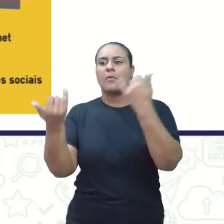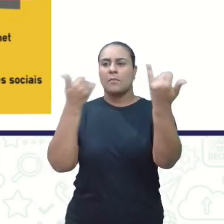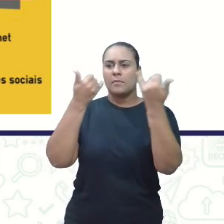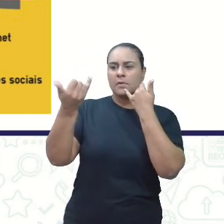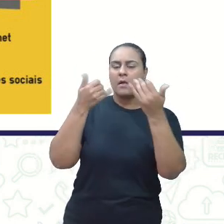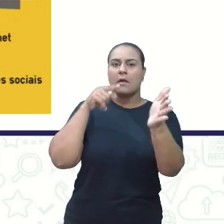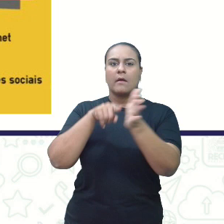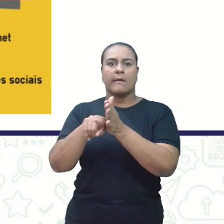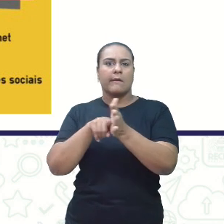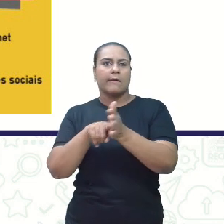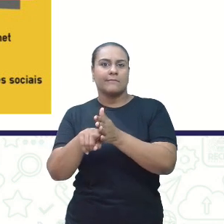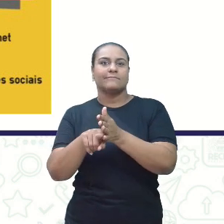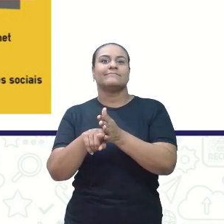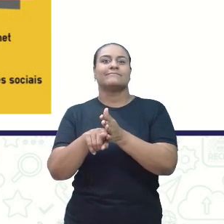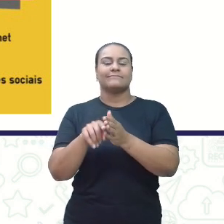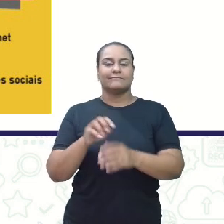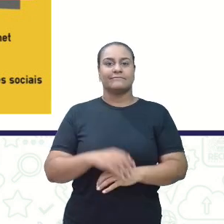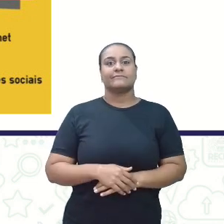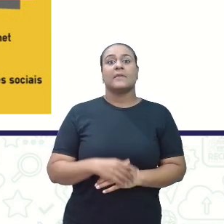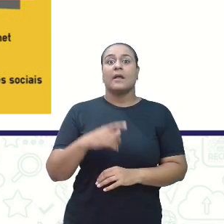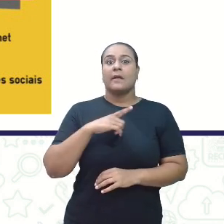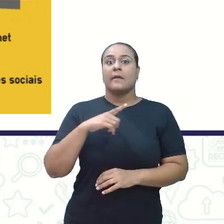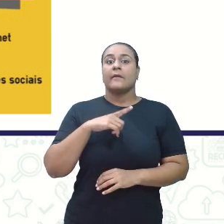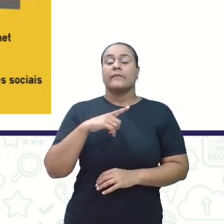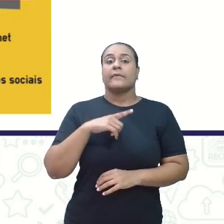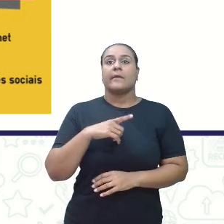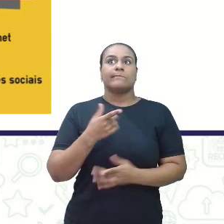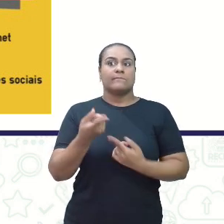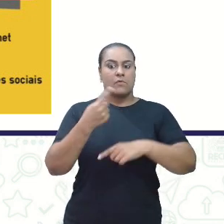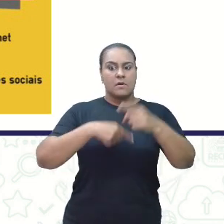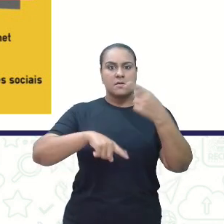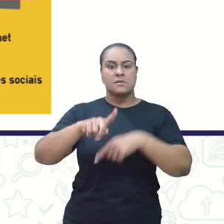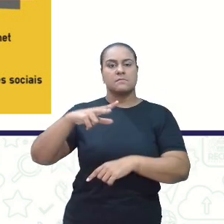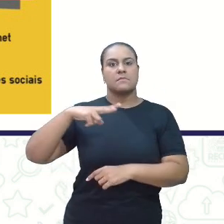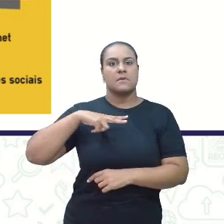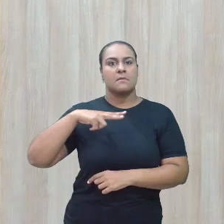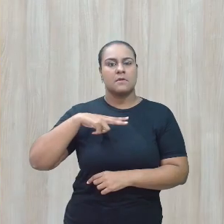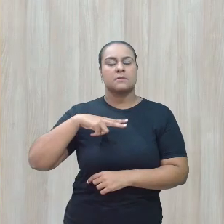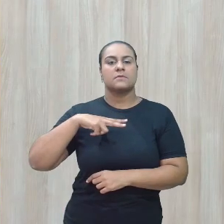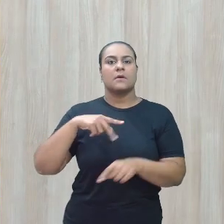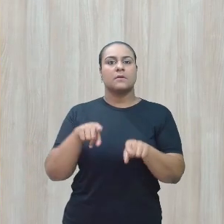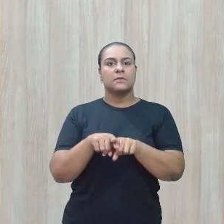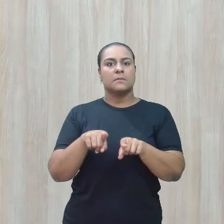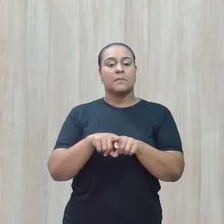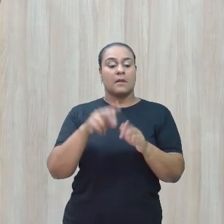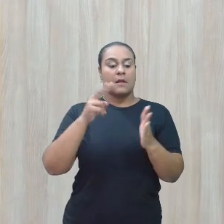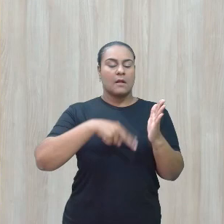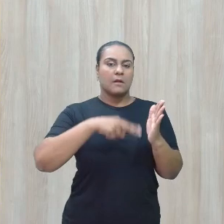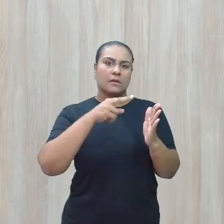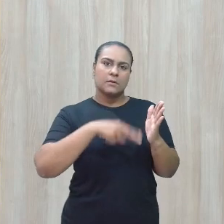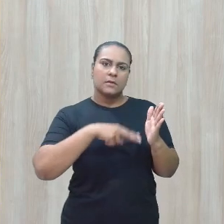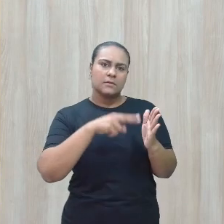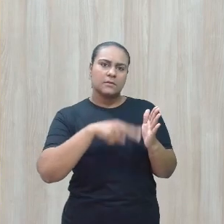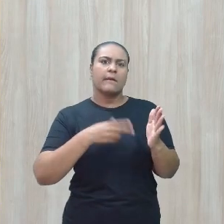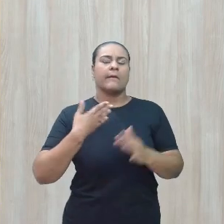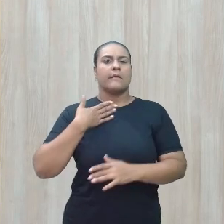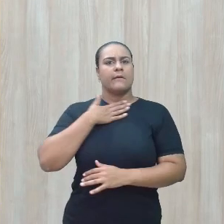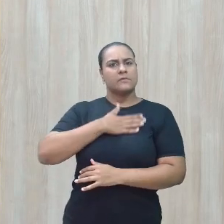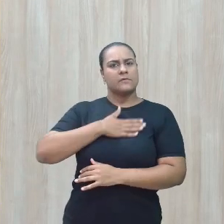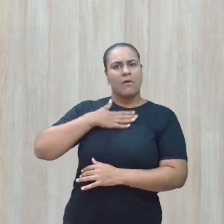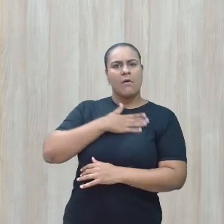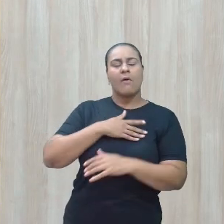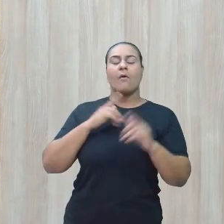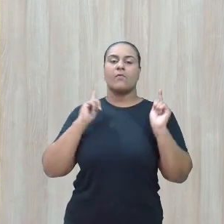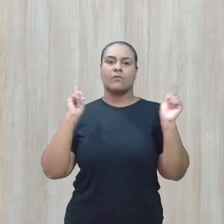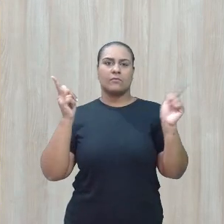se distrair. Aqui tem crescimento pessoal. Então, veja, a leitura, ela é a distração, ela é a diversão. Claro, é muito